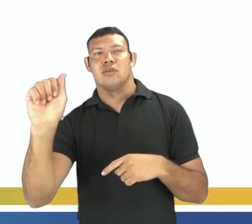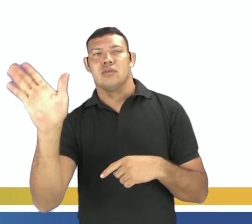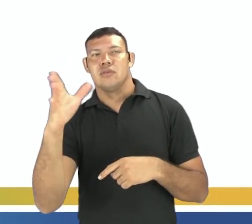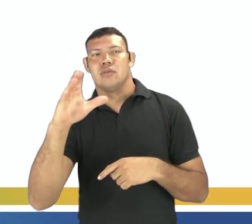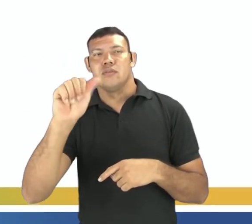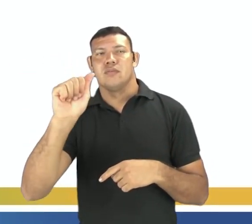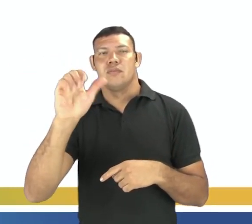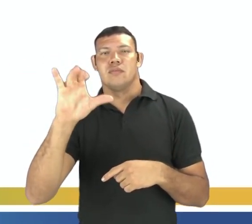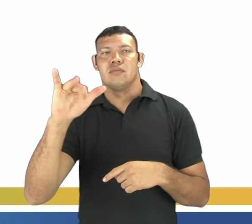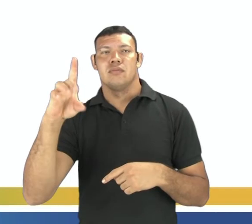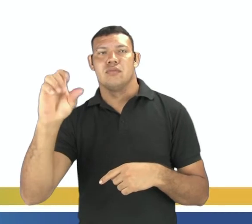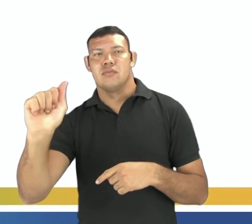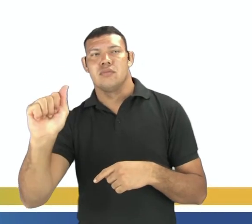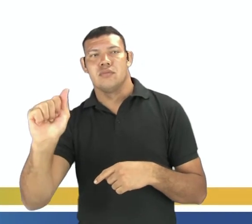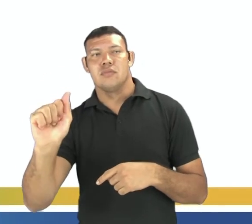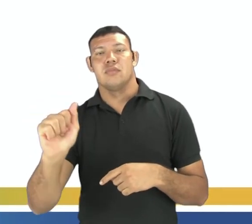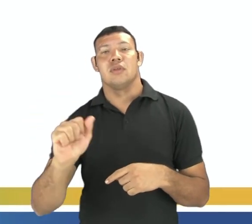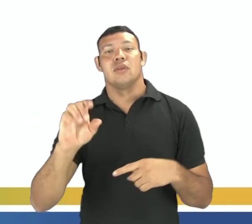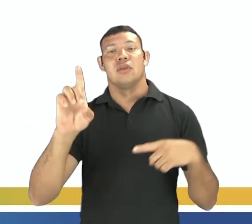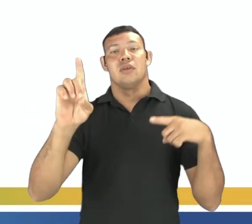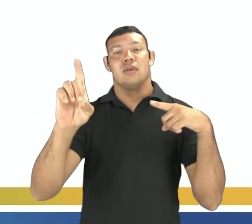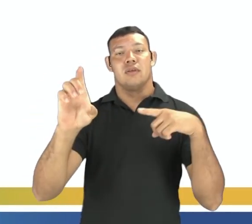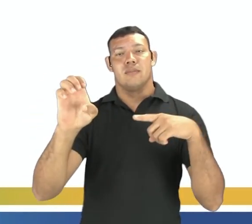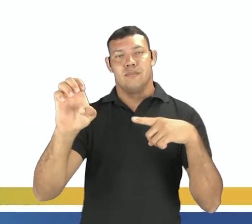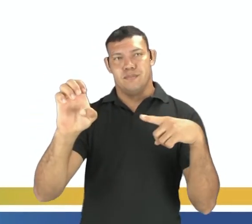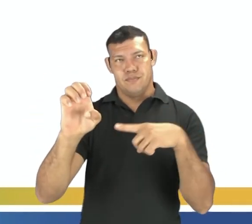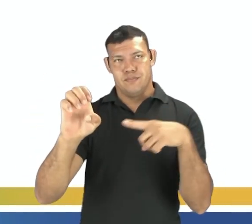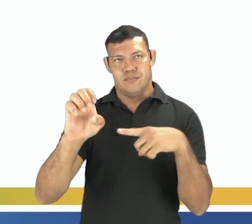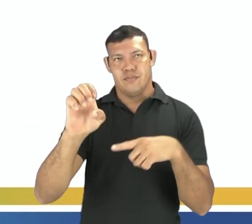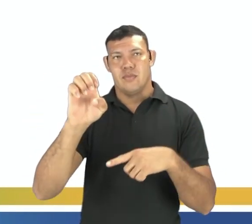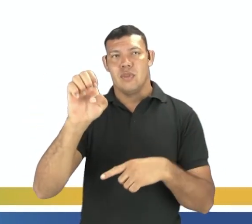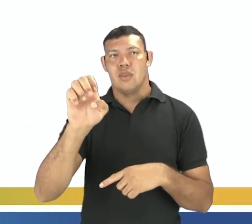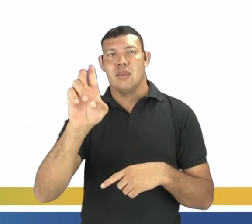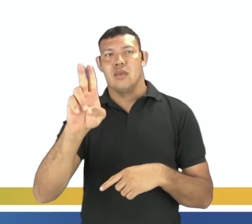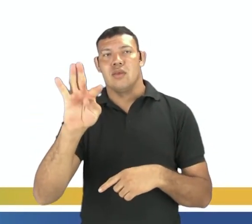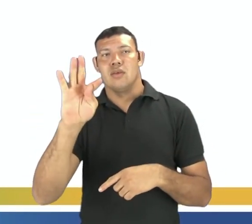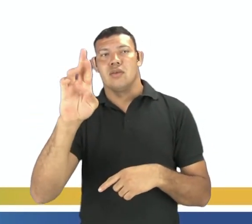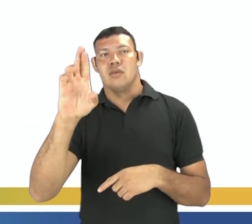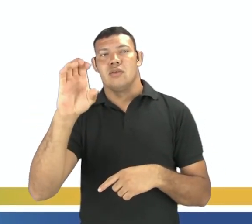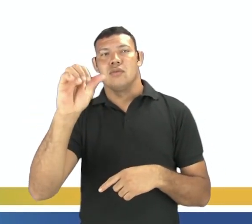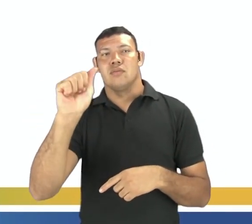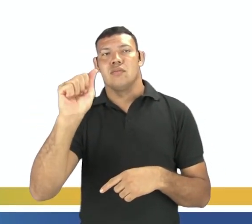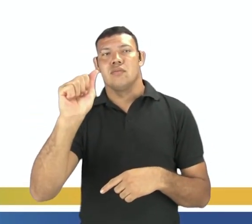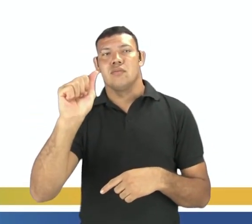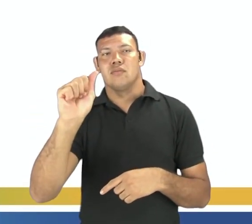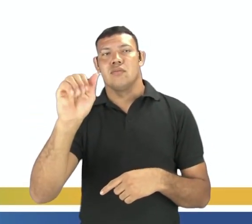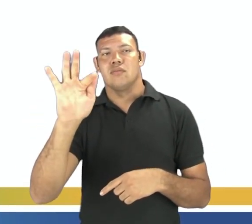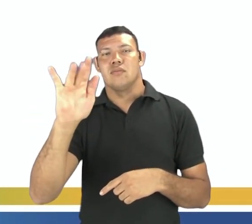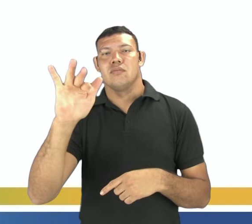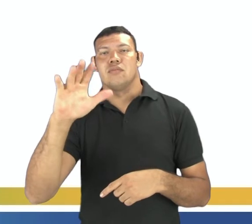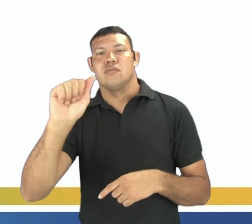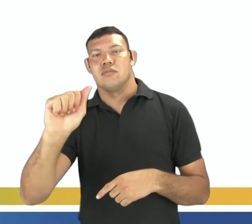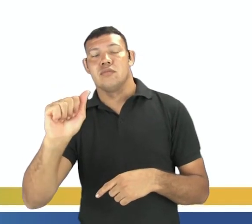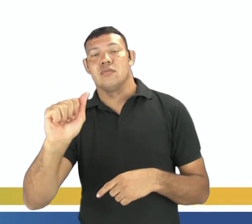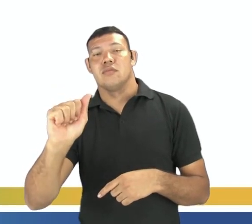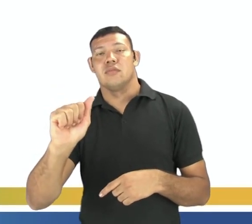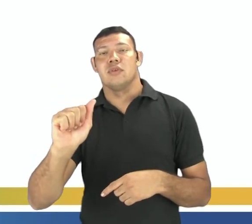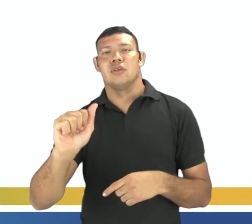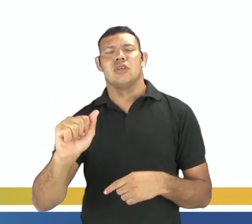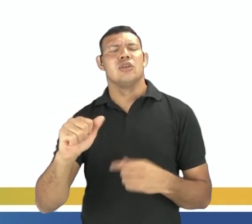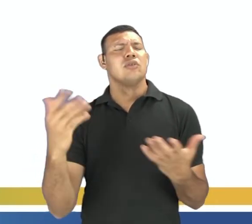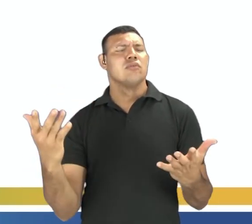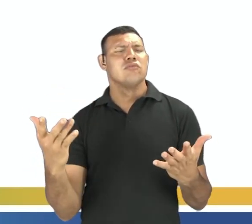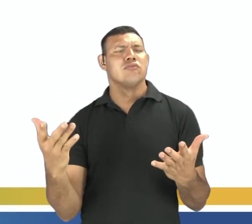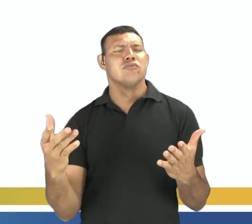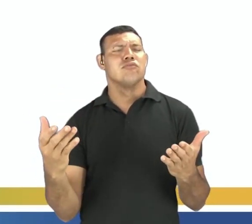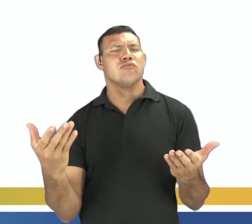foi trabalhado na nossa aula, pessoal, pelo que foi apresentado para vocês, a gente percebe que a alternativa certa